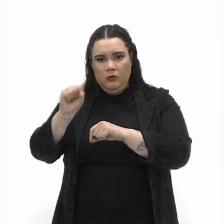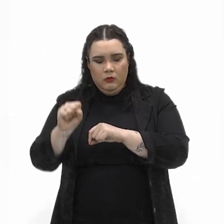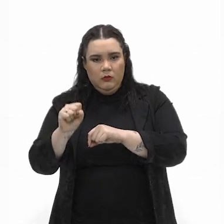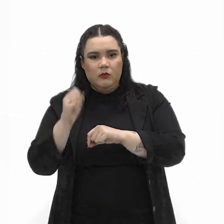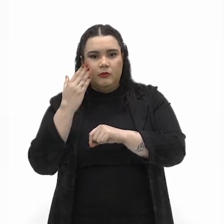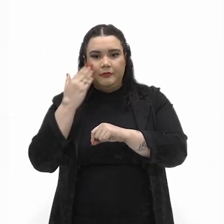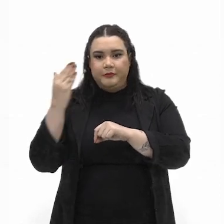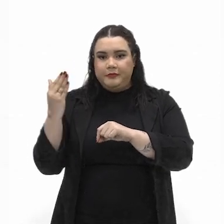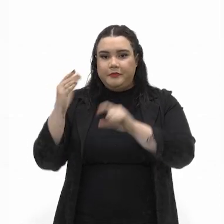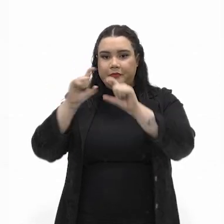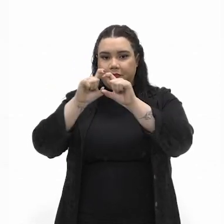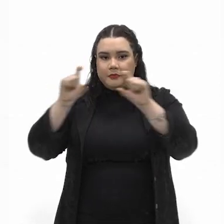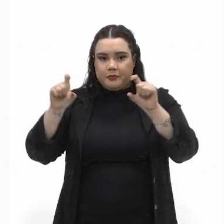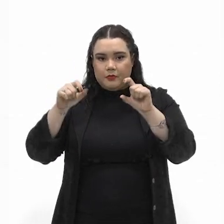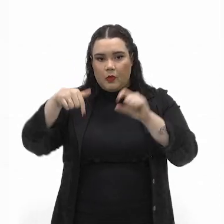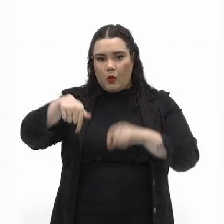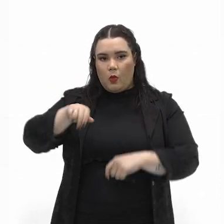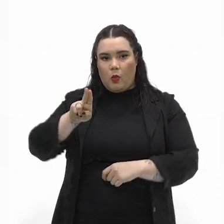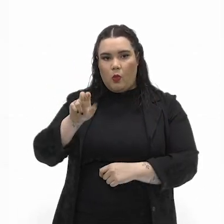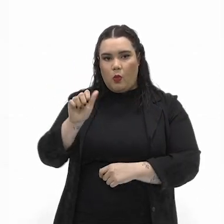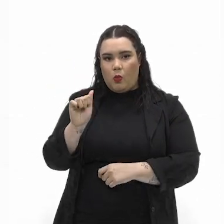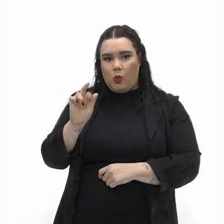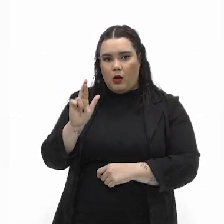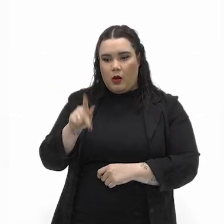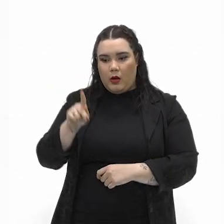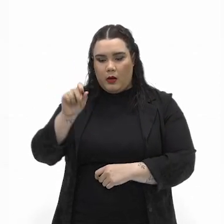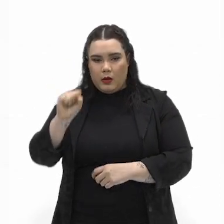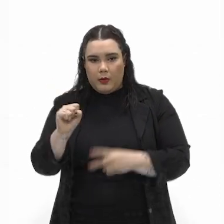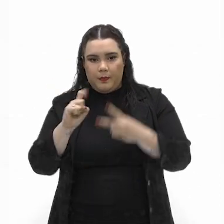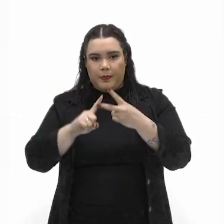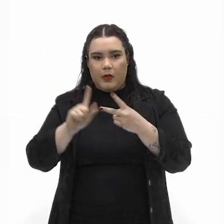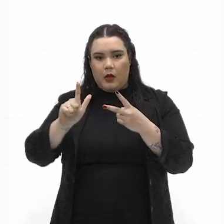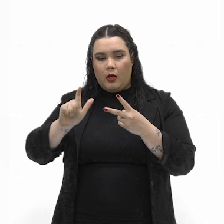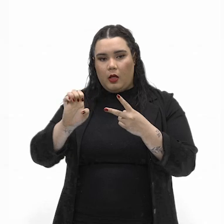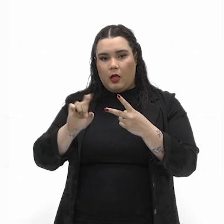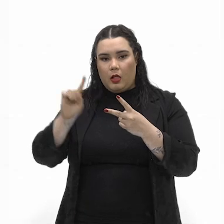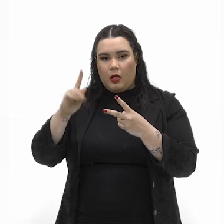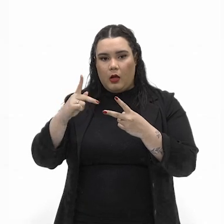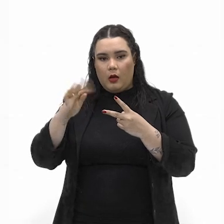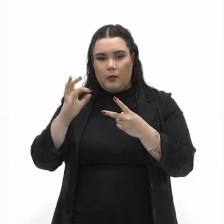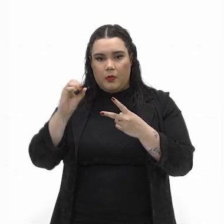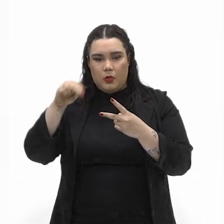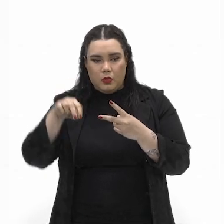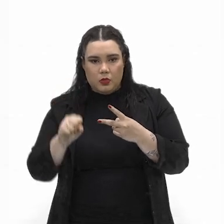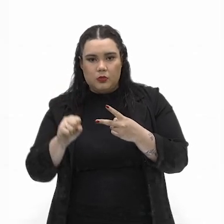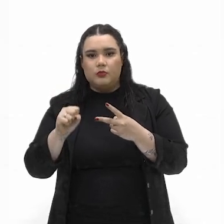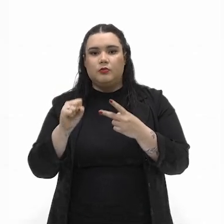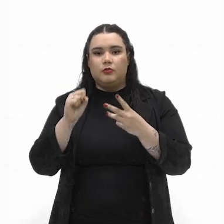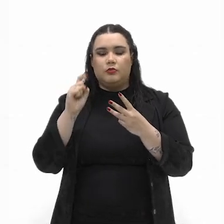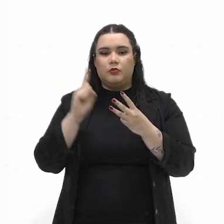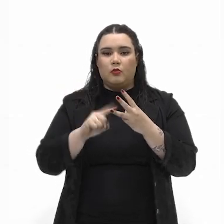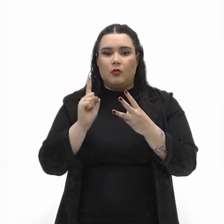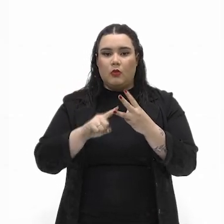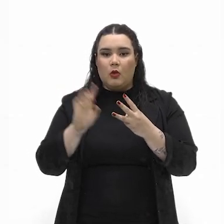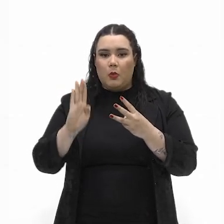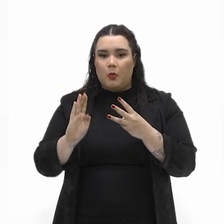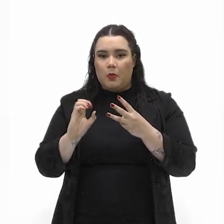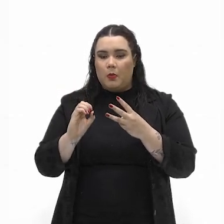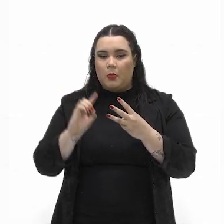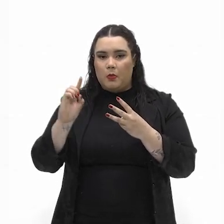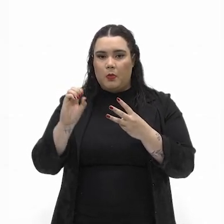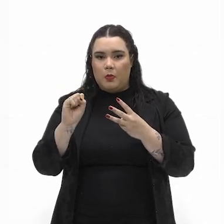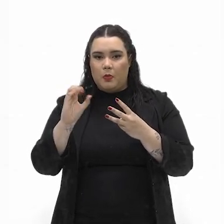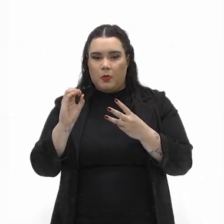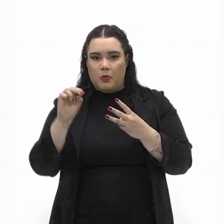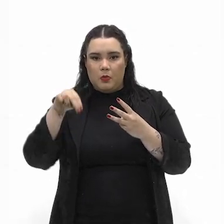aí, ó, nós temos quarks, nós temos leptons, nós temos bósons. Você já deve ter ouvido falar, por exemplo, aí no bóson